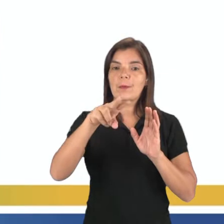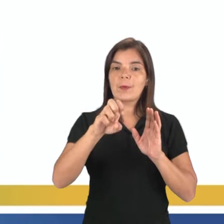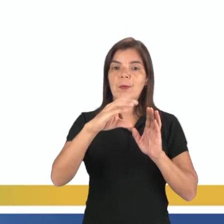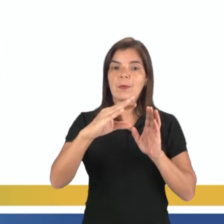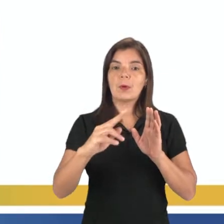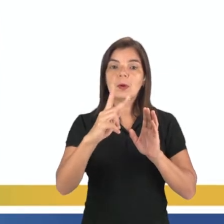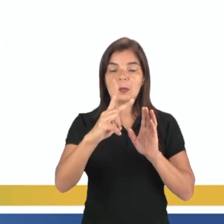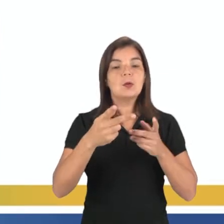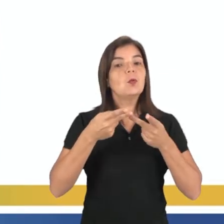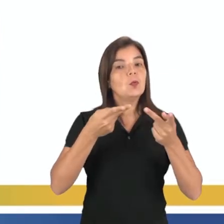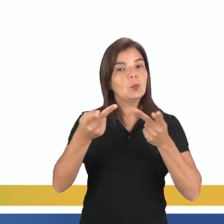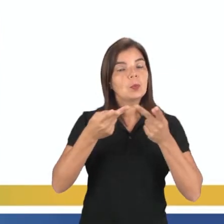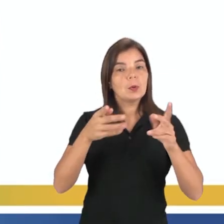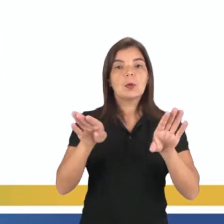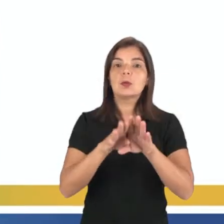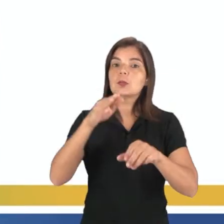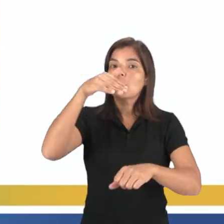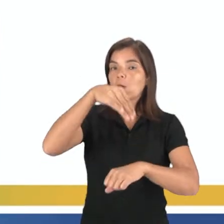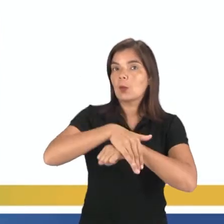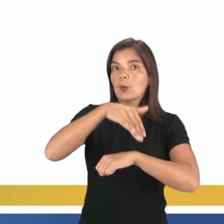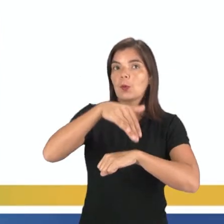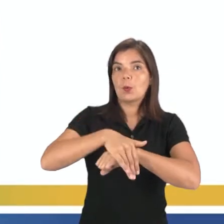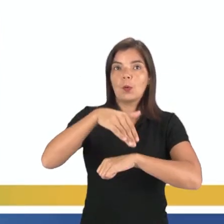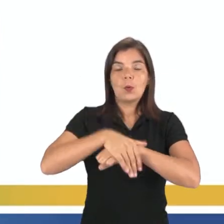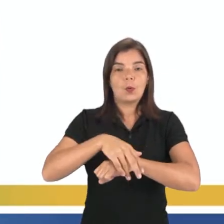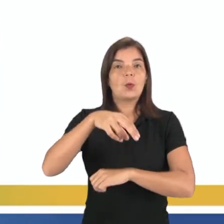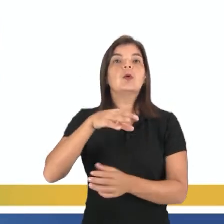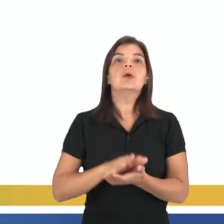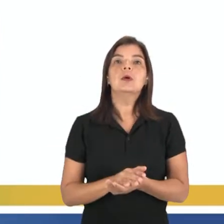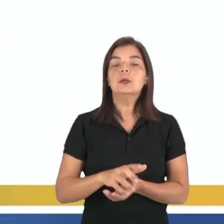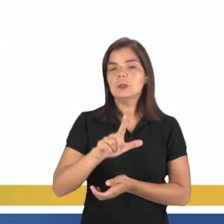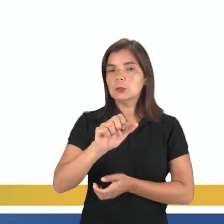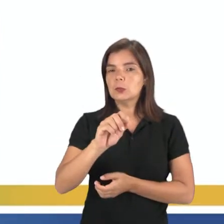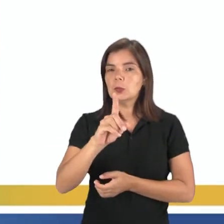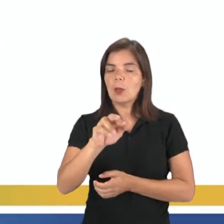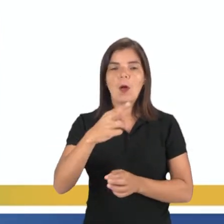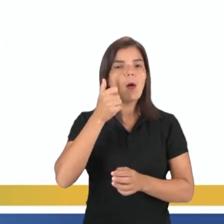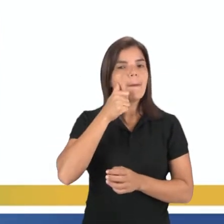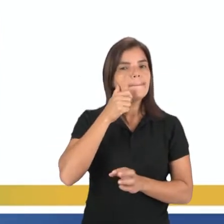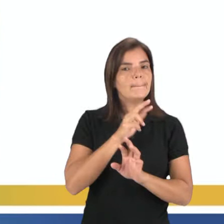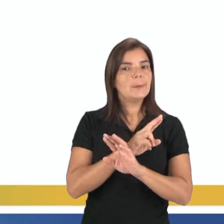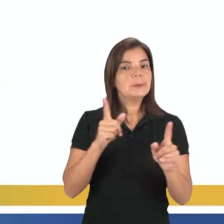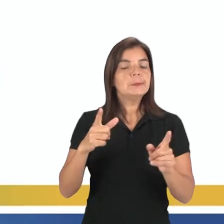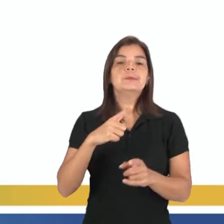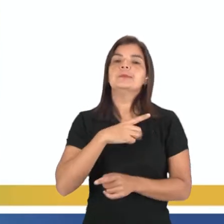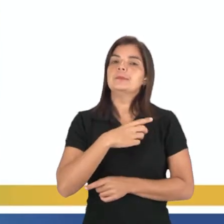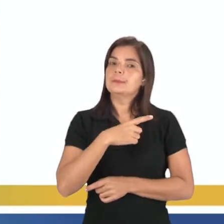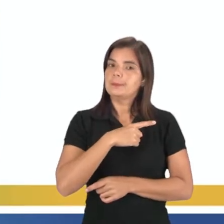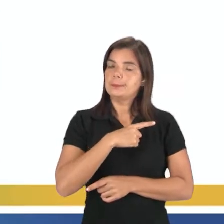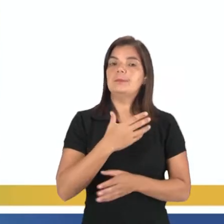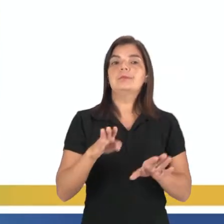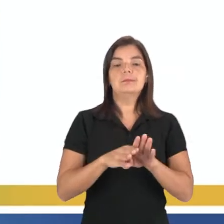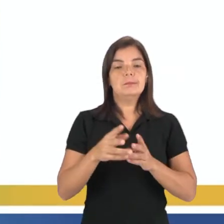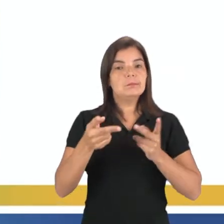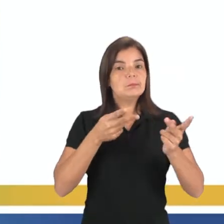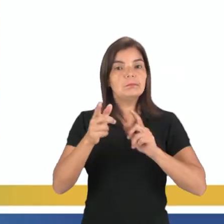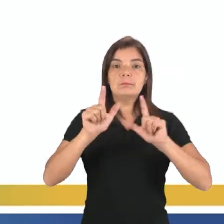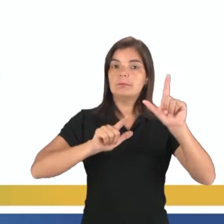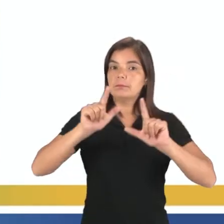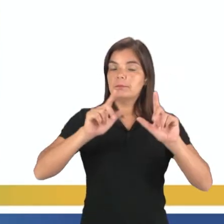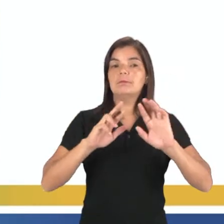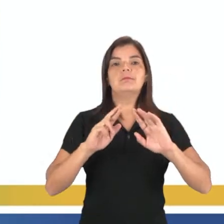programa dela, Lady Night. Né, duas mulheres diferentes que têm programas na